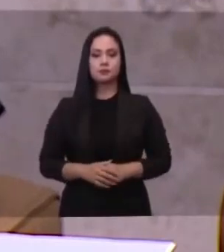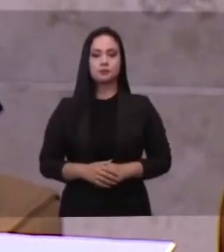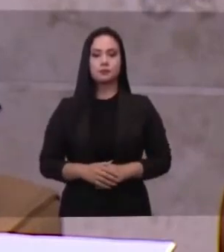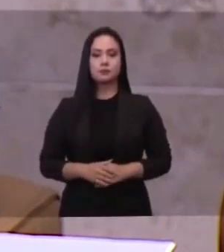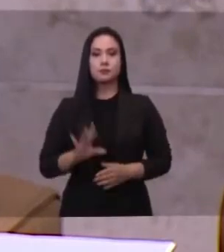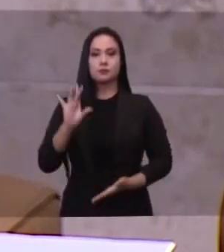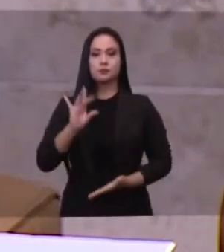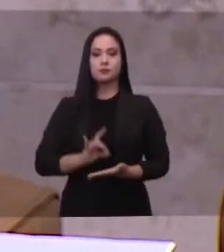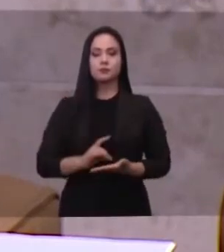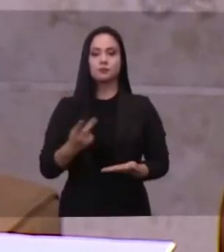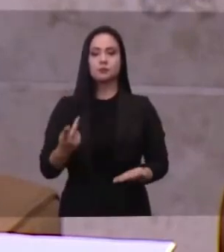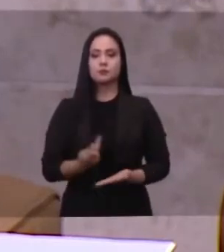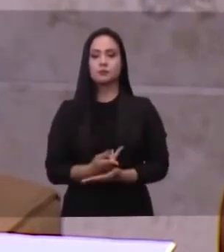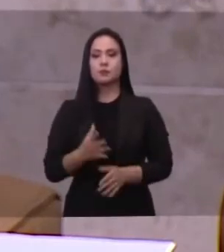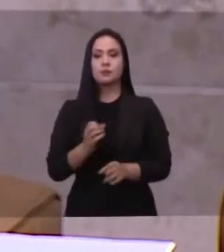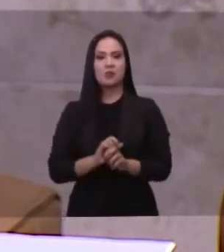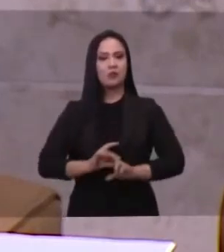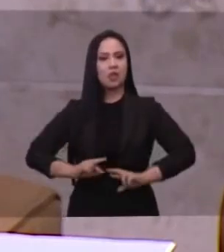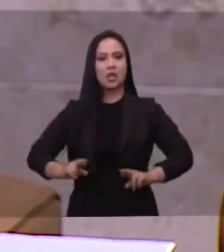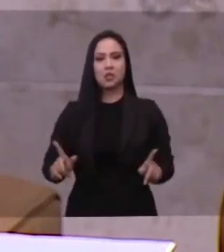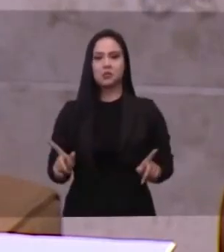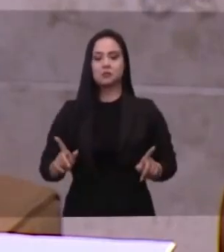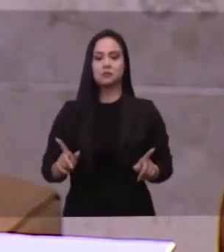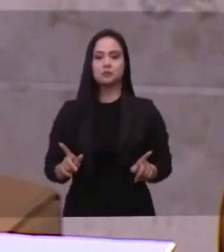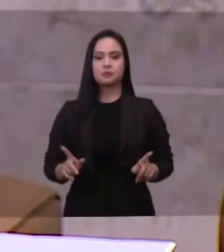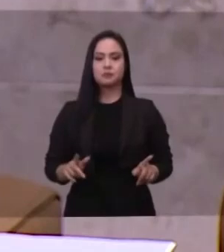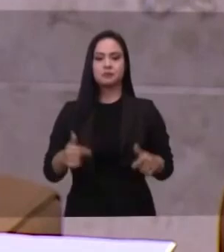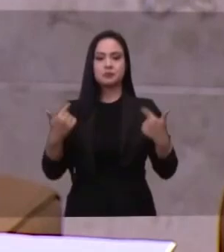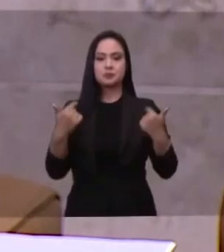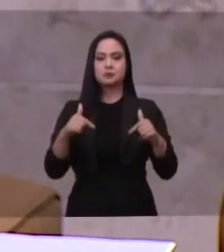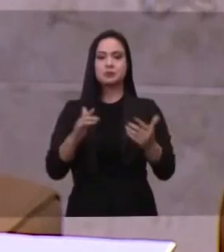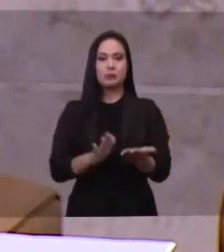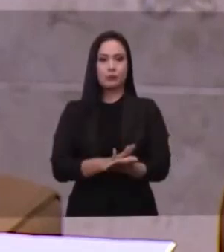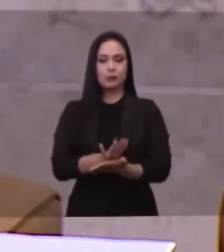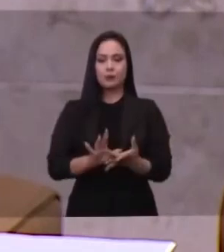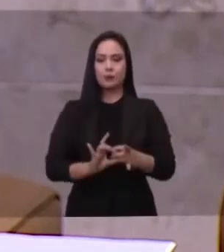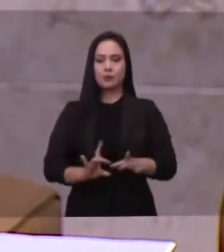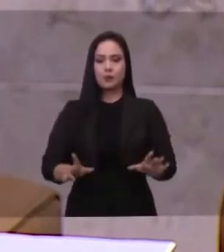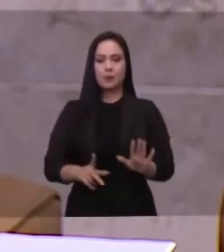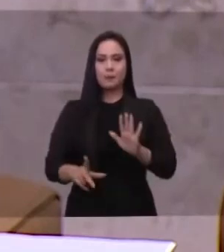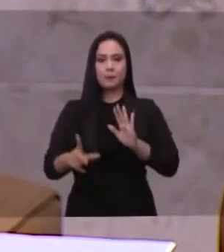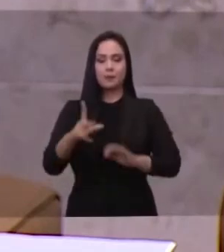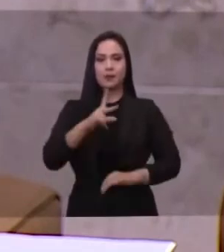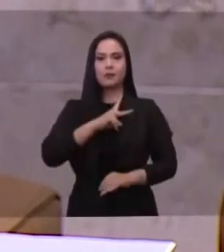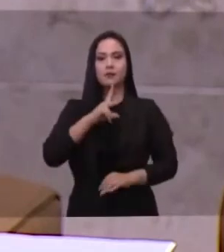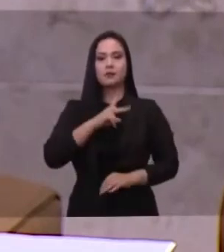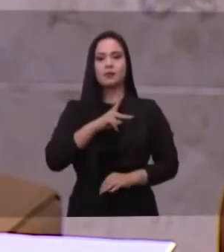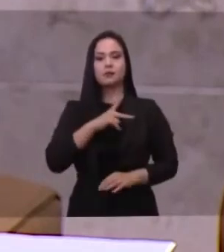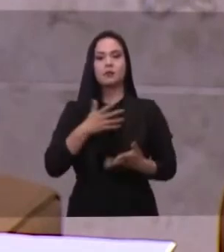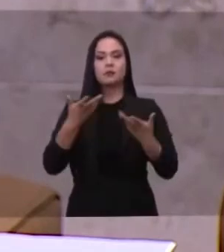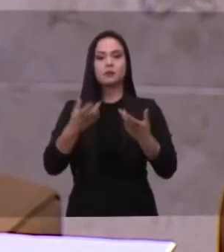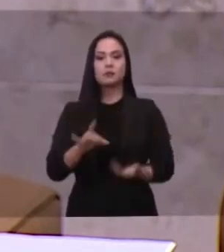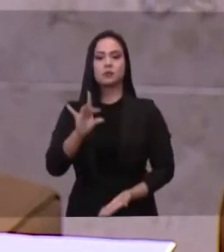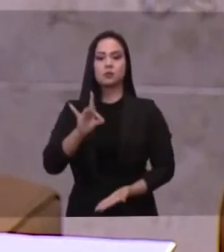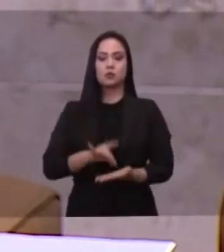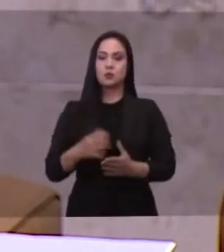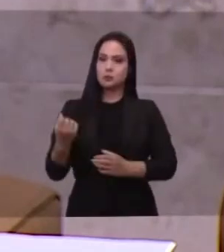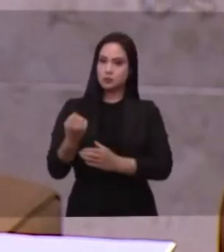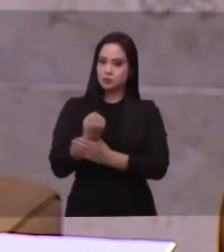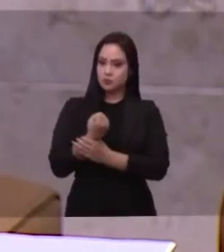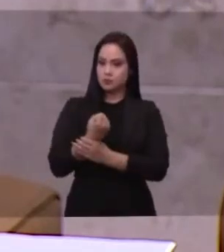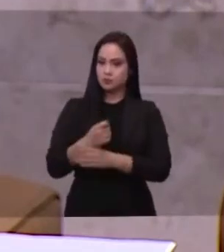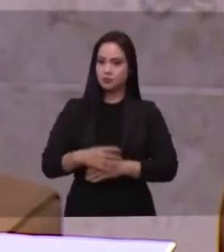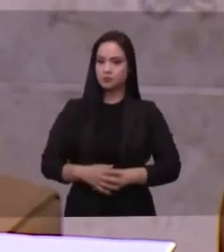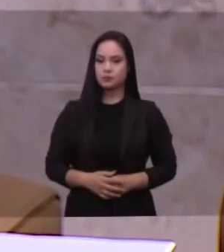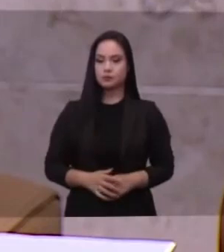contempla-se fenômeno inteiramente diverso. Não há nenhuma autonomia privada em relação à adoção da execução da garantia